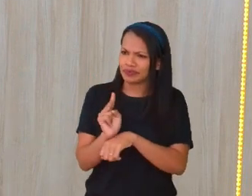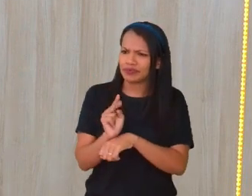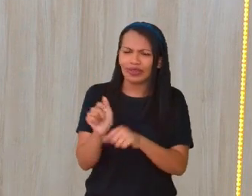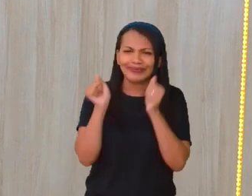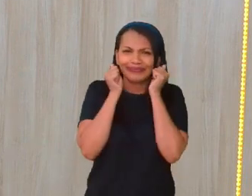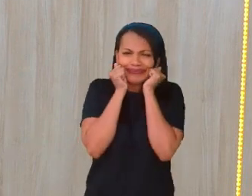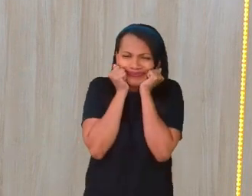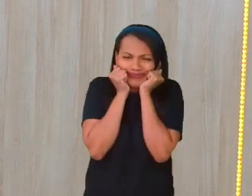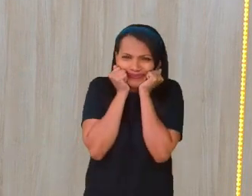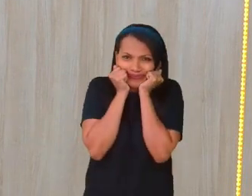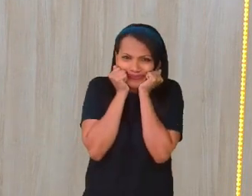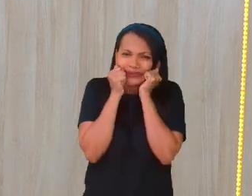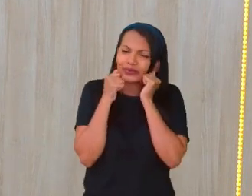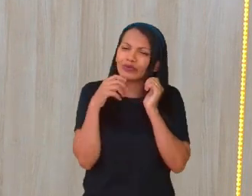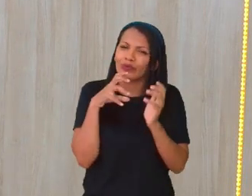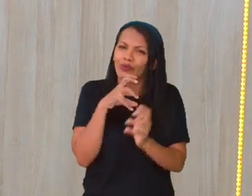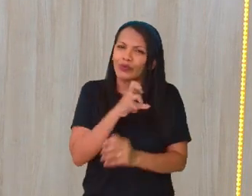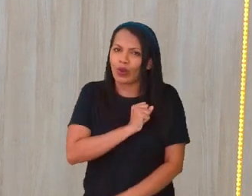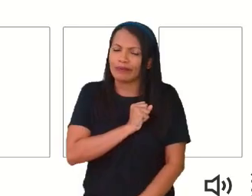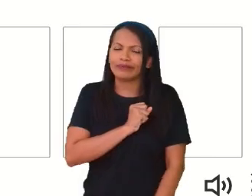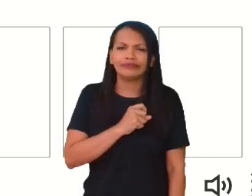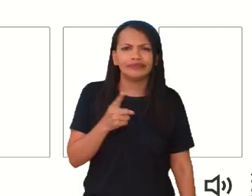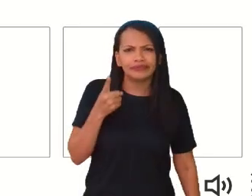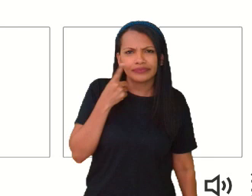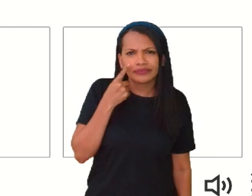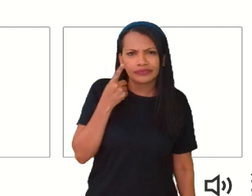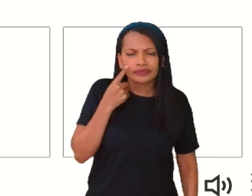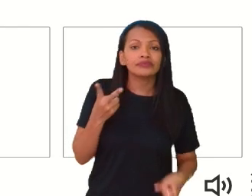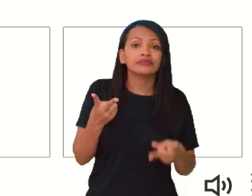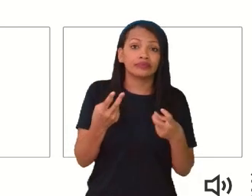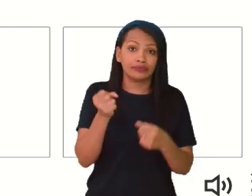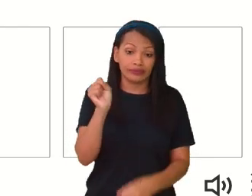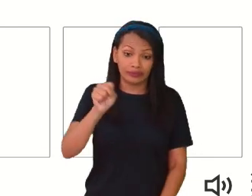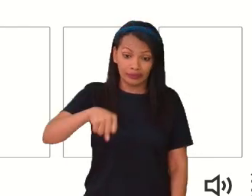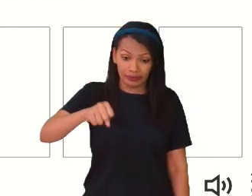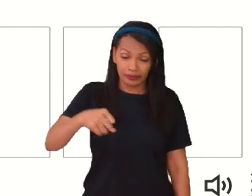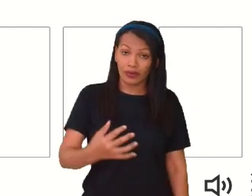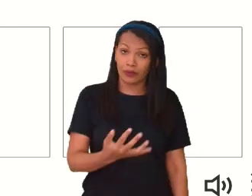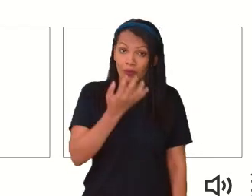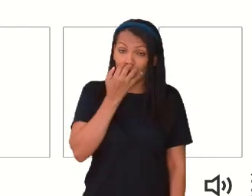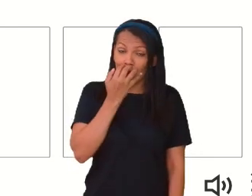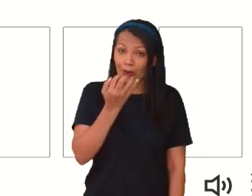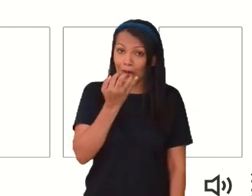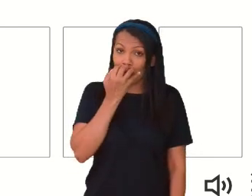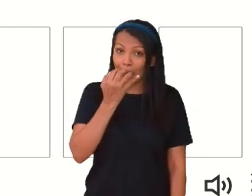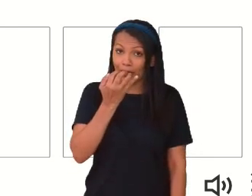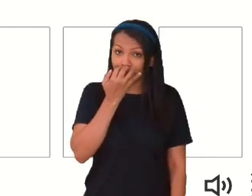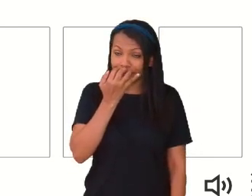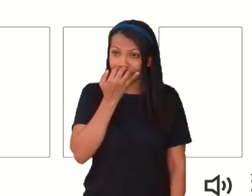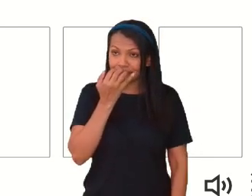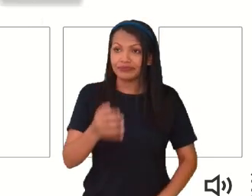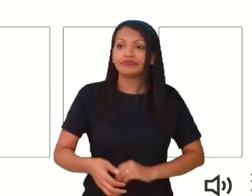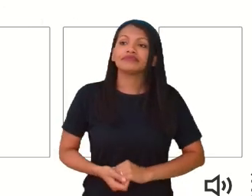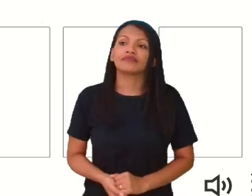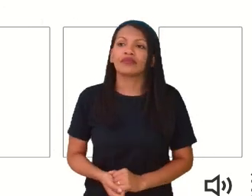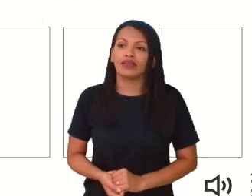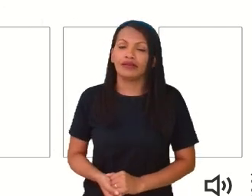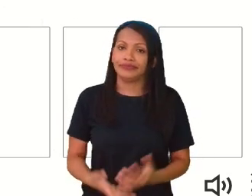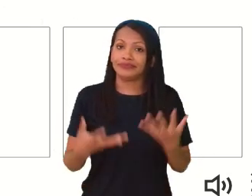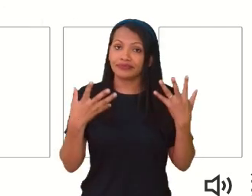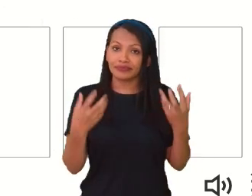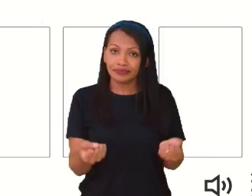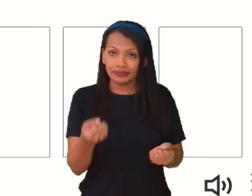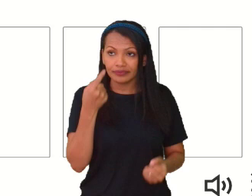favorito. É qual? Olha só. Observa. Isso mesmo, é o cachorrinho, olha. Então, vamos pegar o cachorrinho e